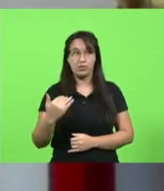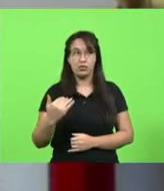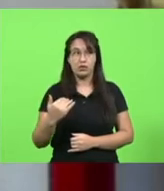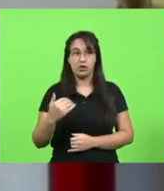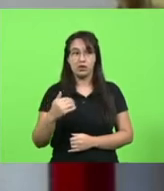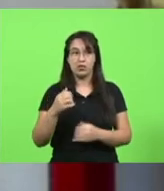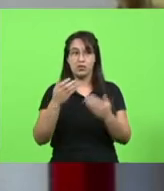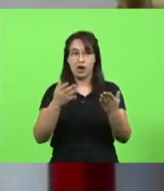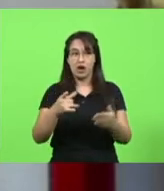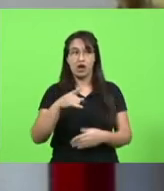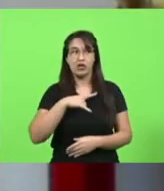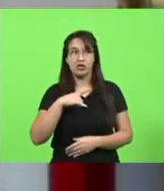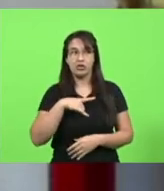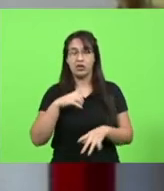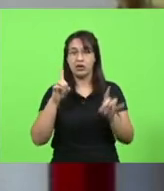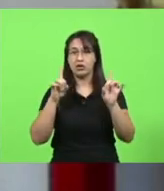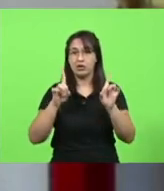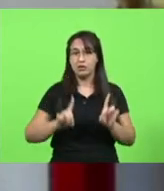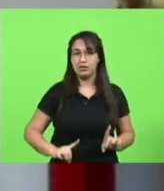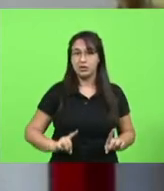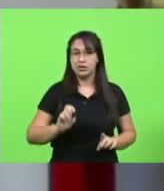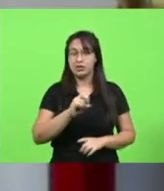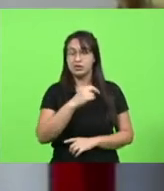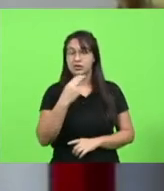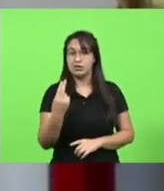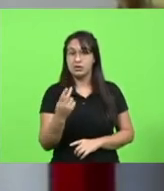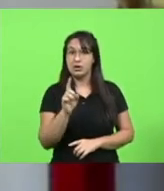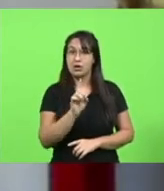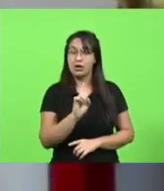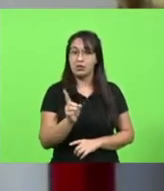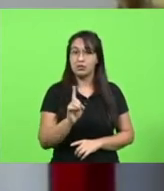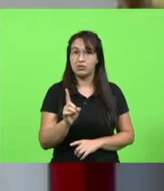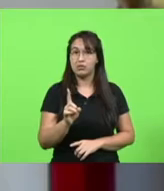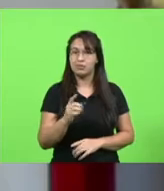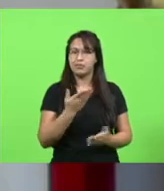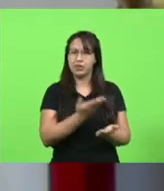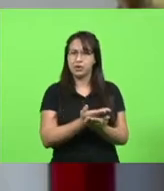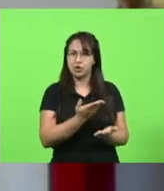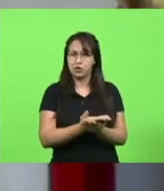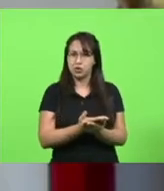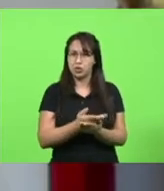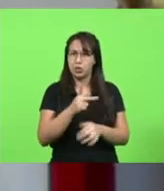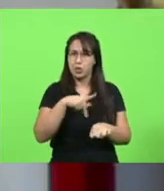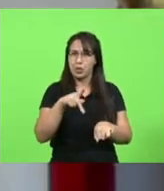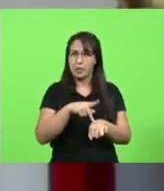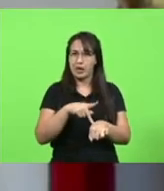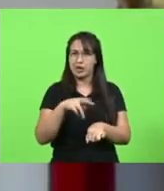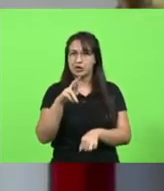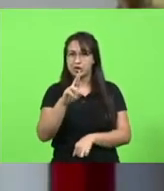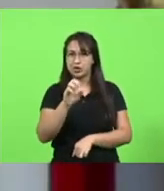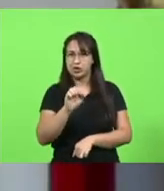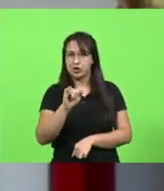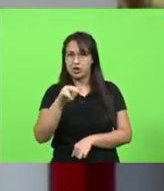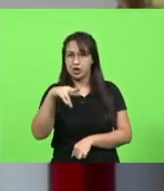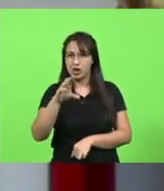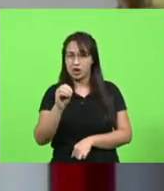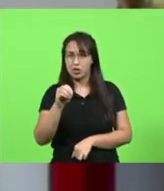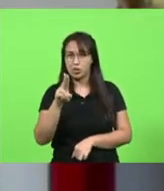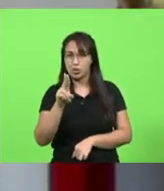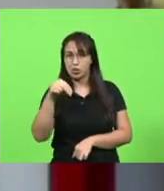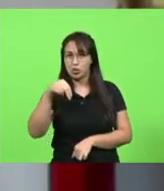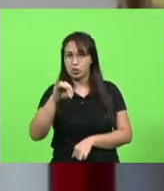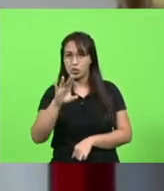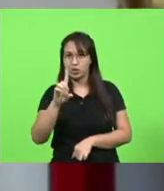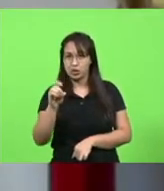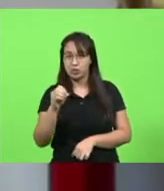uma deficiência ou não. Segundo estudos do Reino Unido, o ano passado, um quinto das